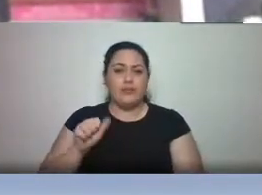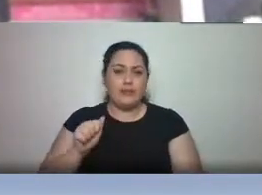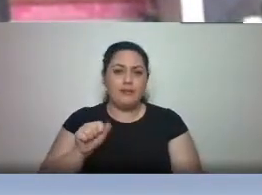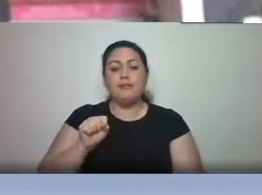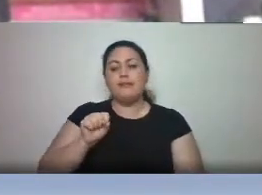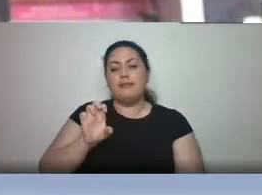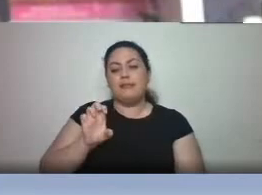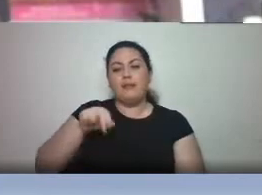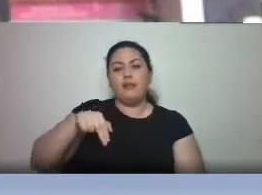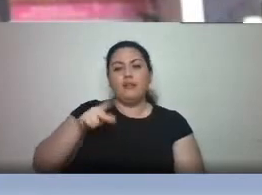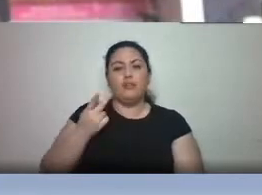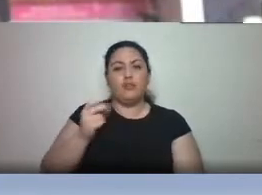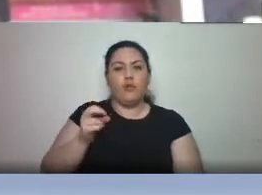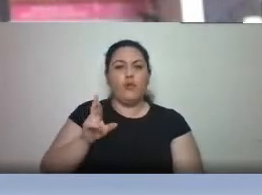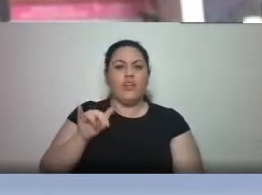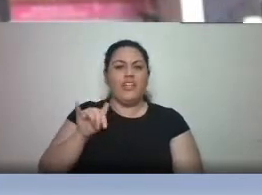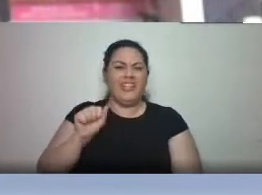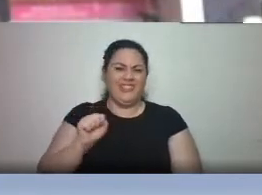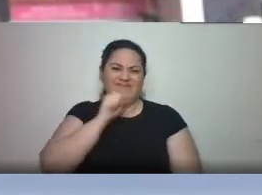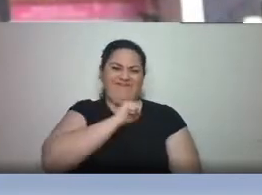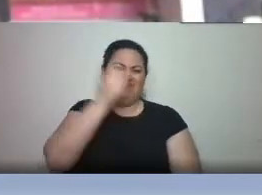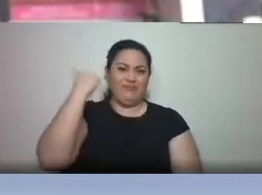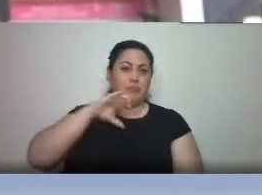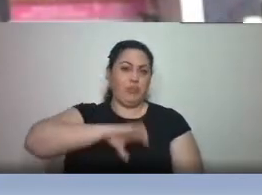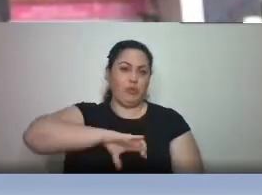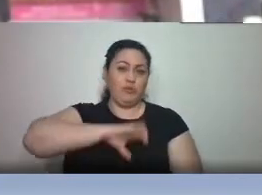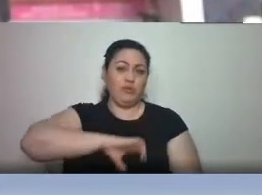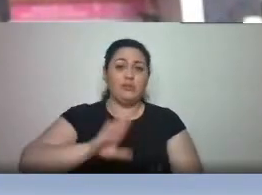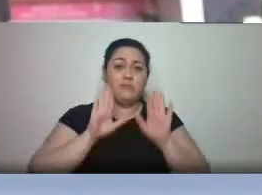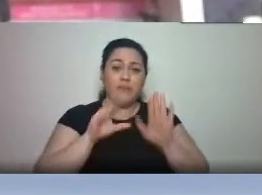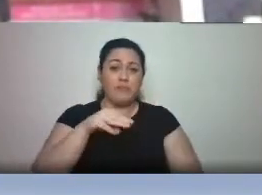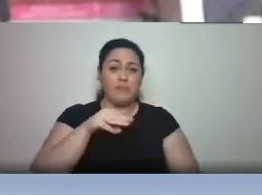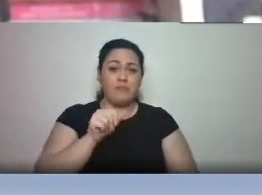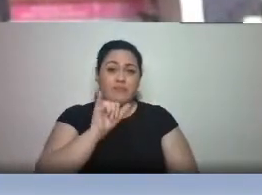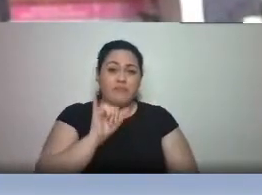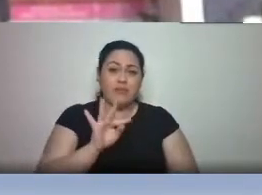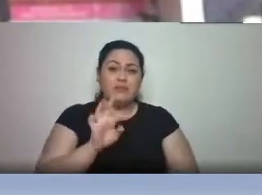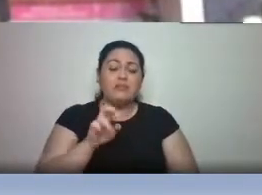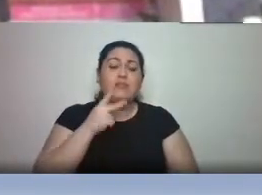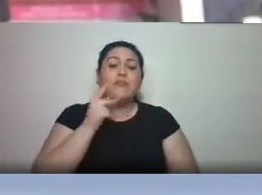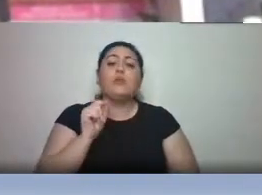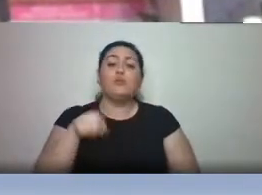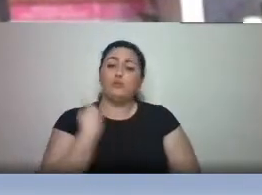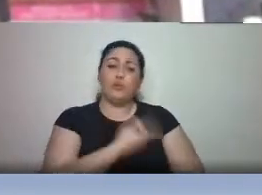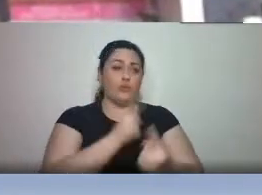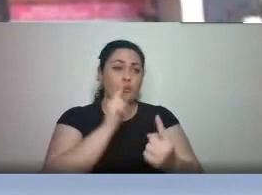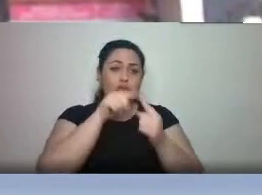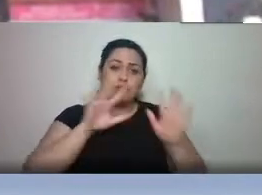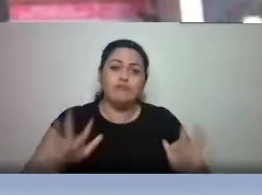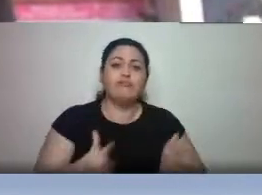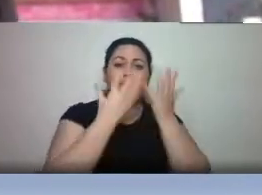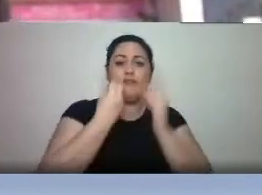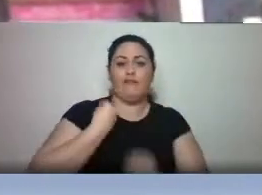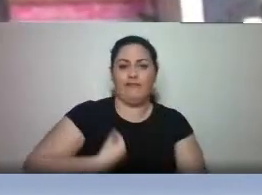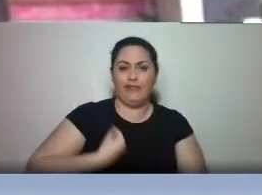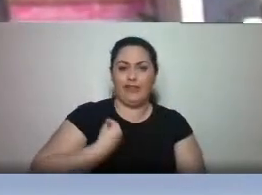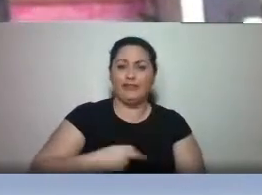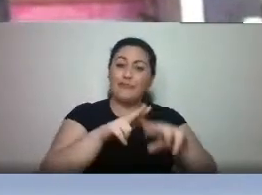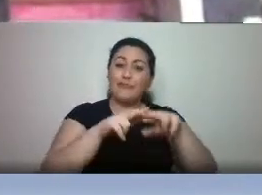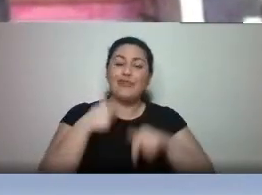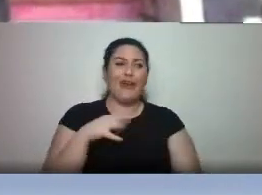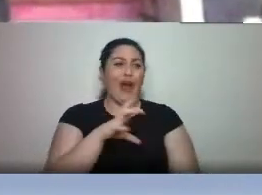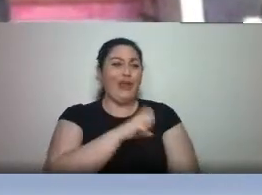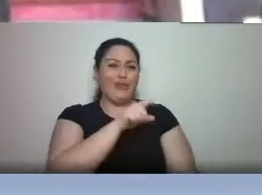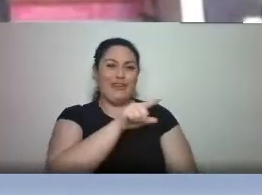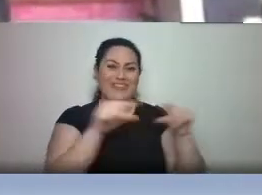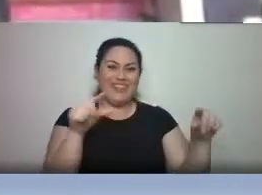professora Maitê falou, a nossa missão é fomentar potenciais de vida, potências de vida. Então eu amei muito essa expressão, professora Maitê, muito